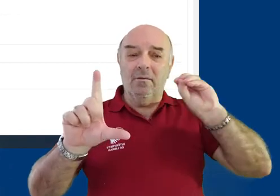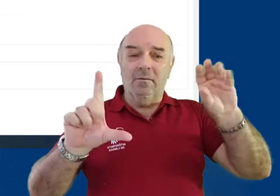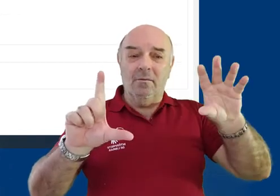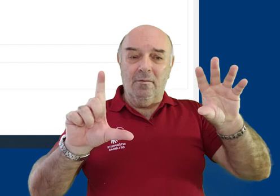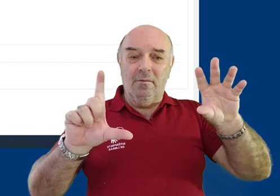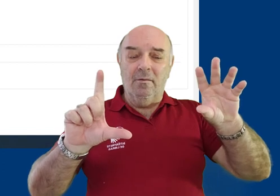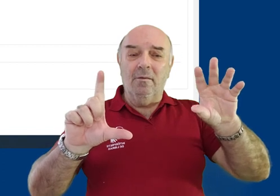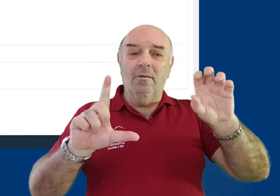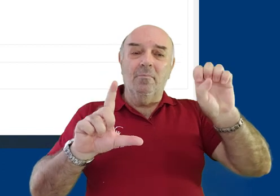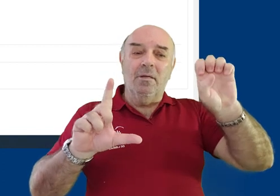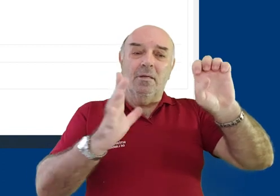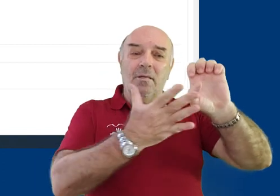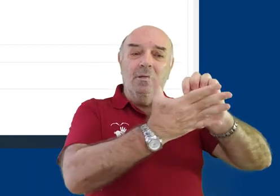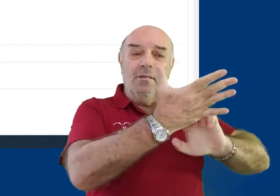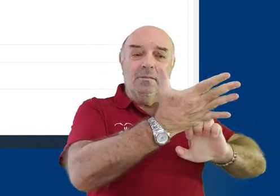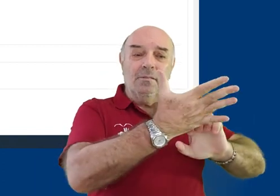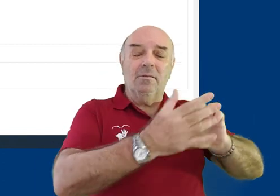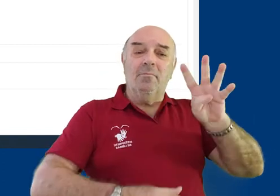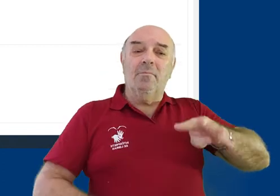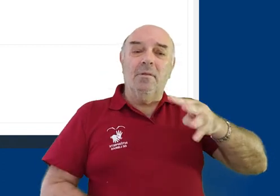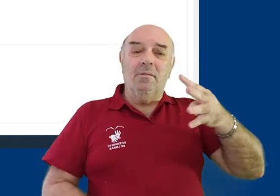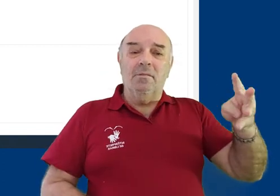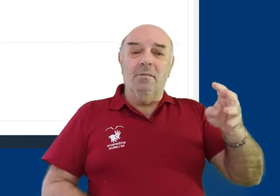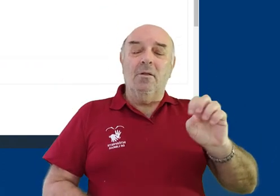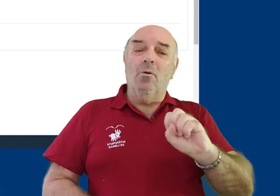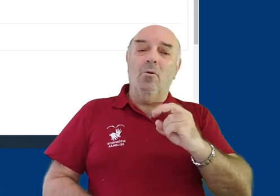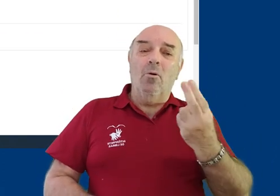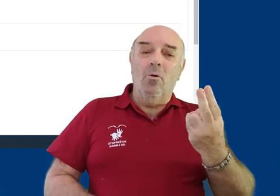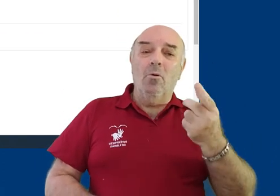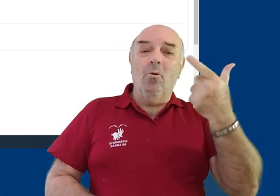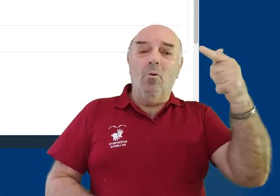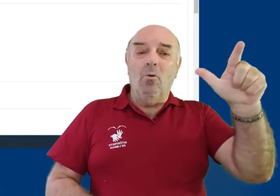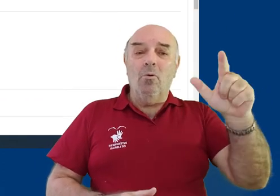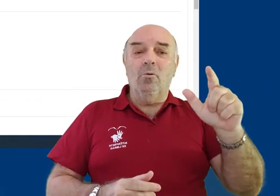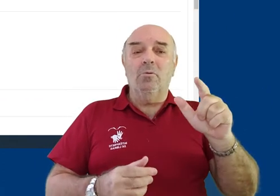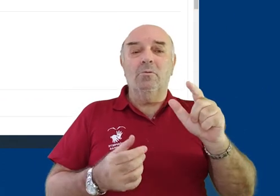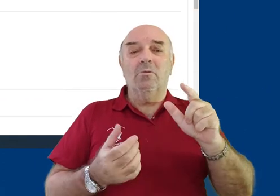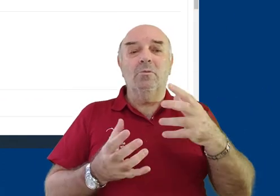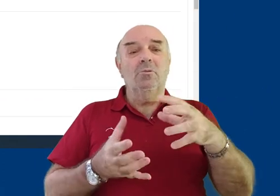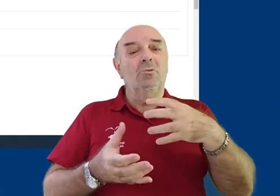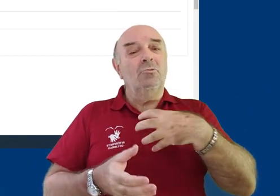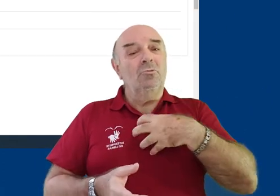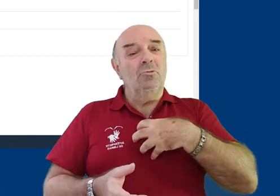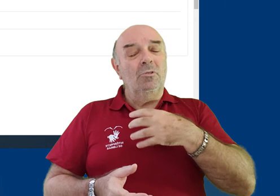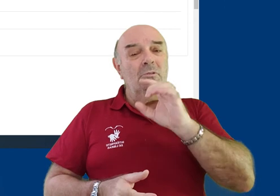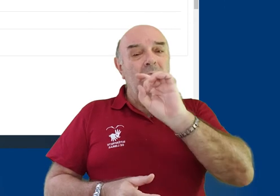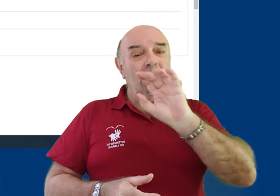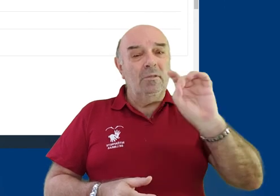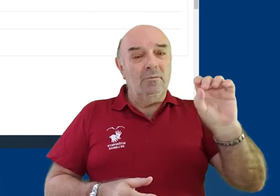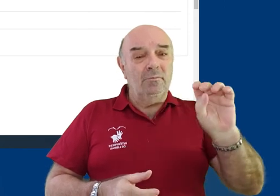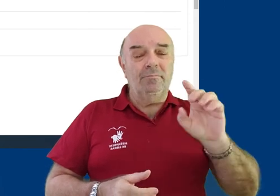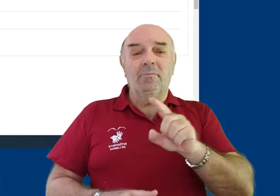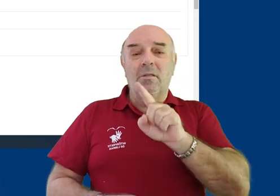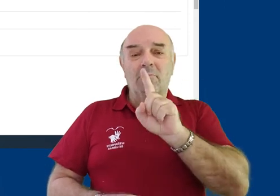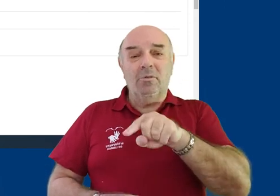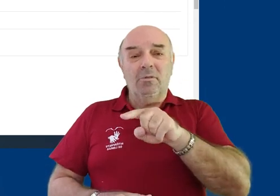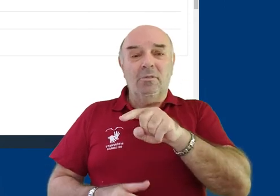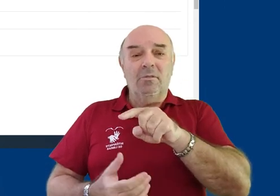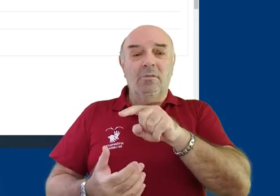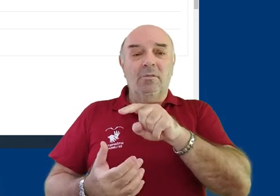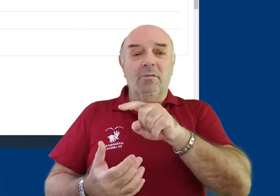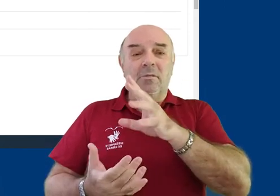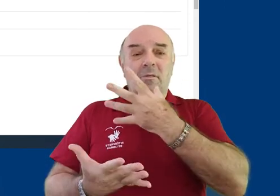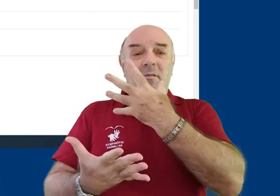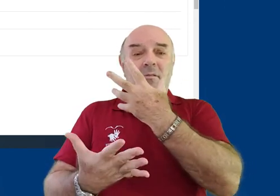exportar para a planilha, bem como opções de formato de exportação. Clicando sobre o link